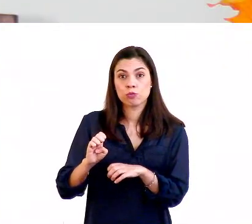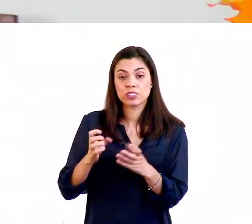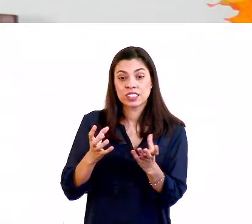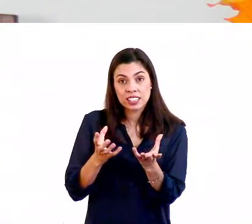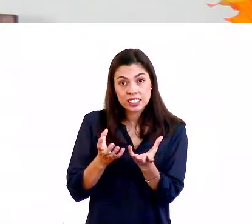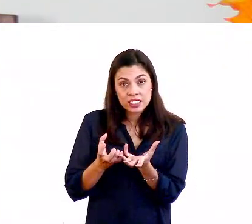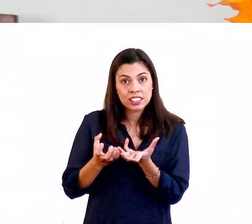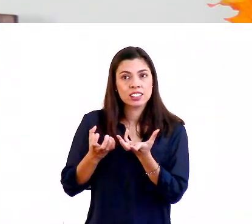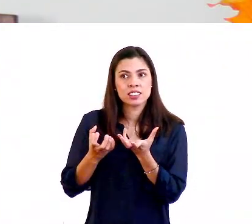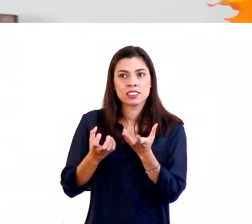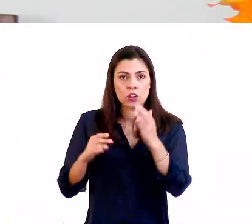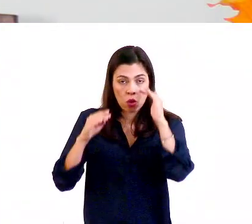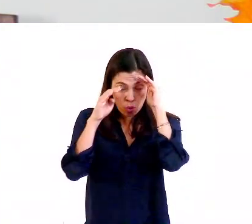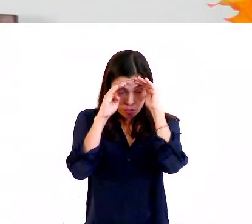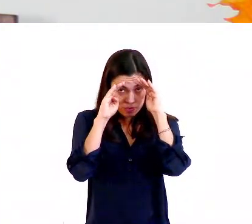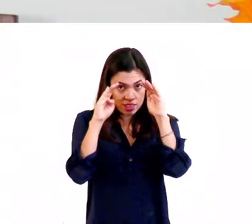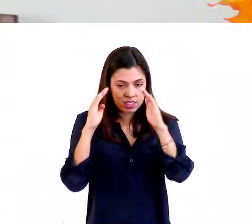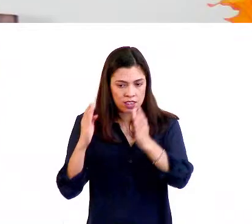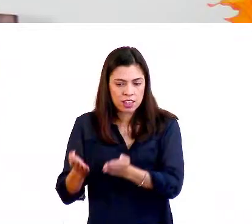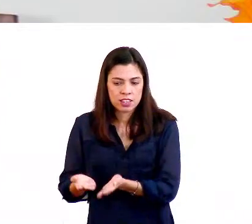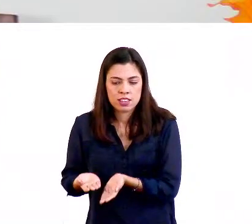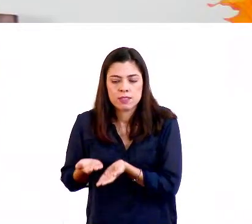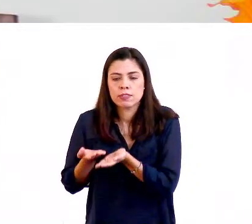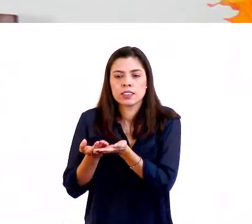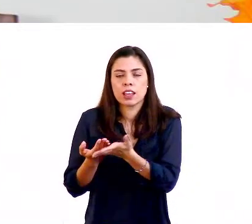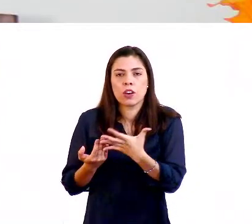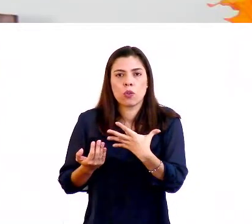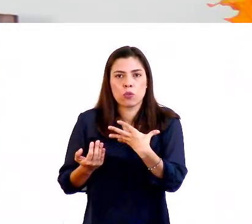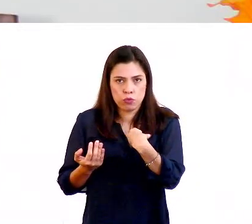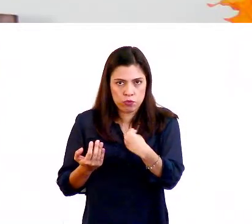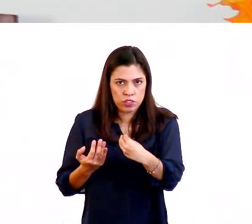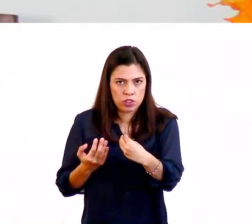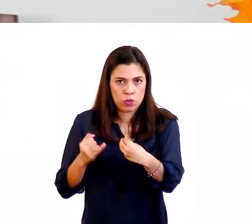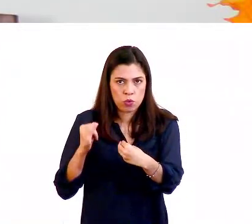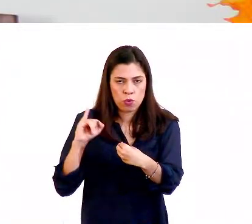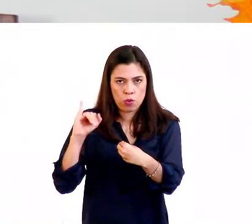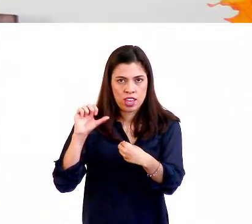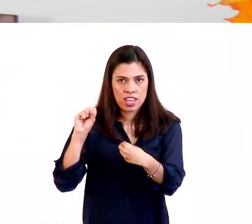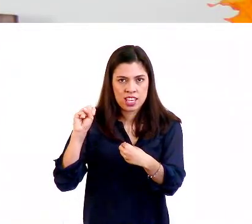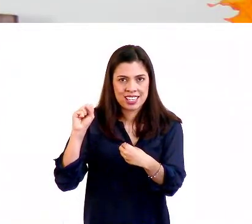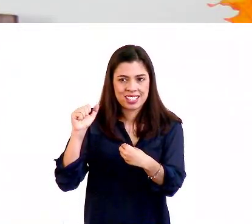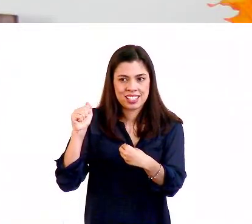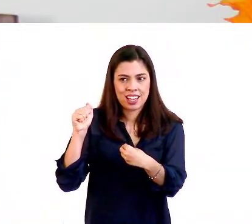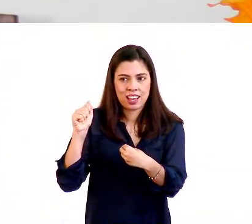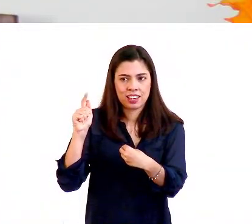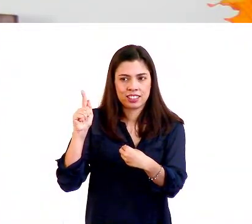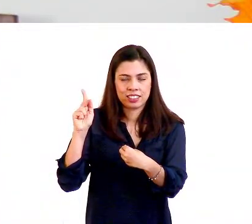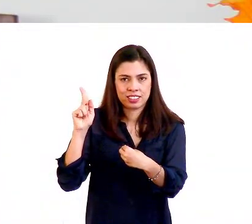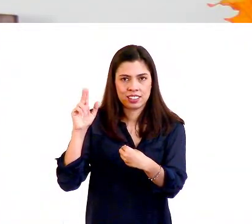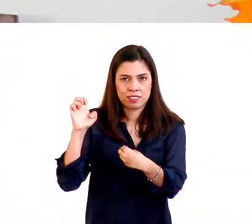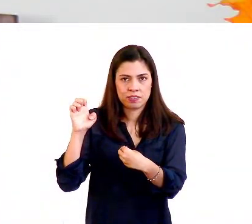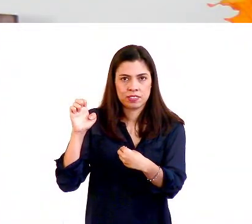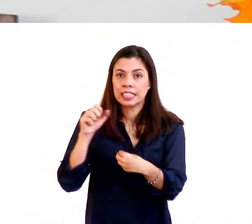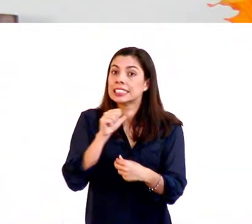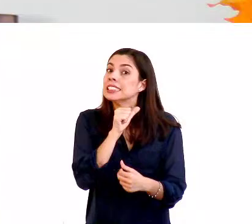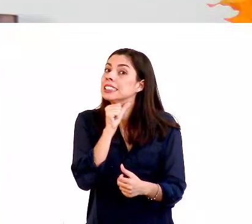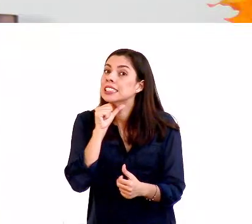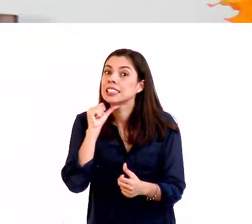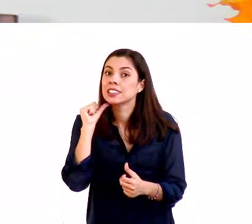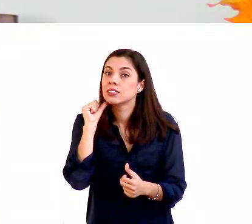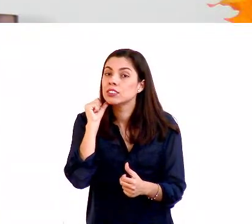mesmo que eu vou cumprir tudo aquilo que eu já prometi para você.